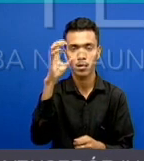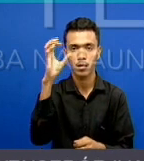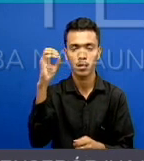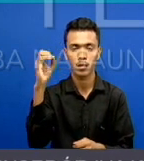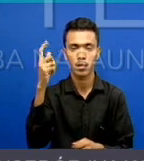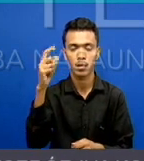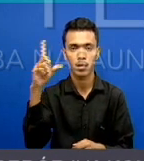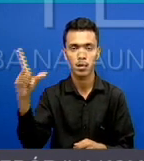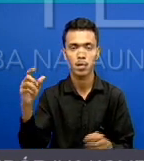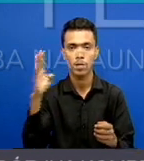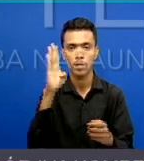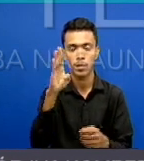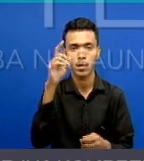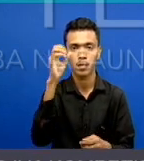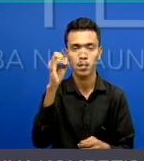B.SanuloZ000TL. To